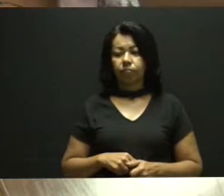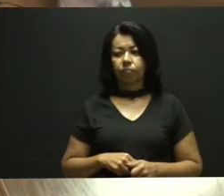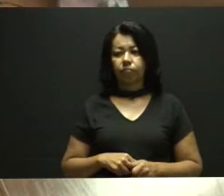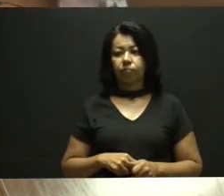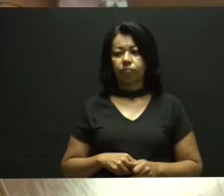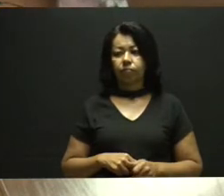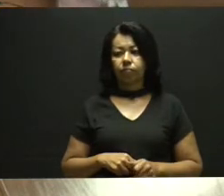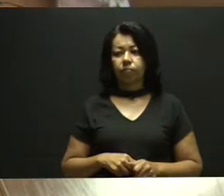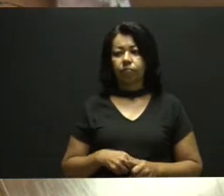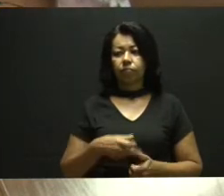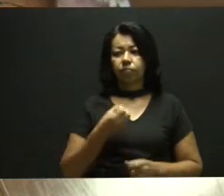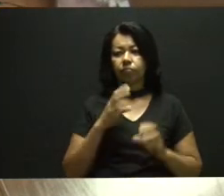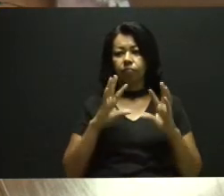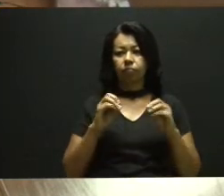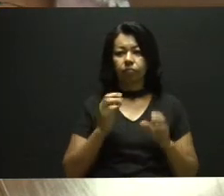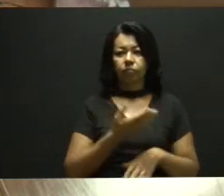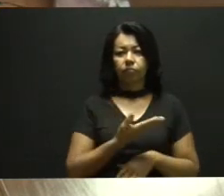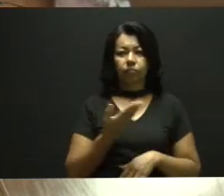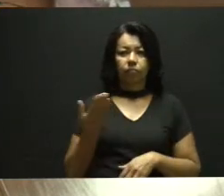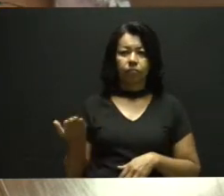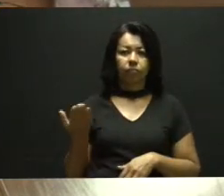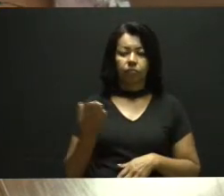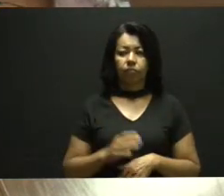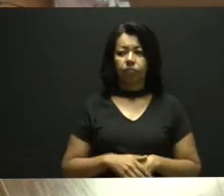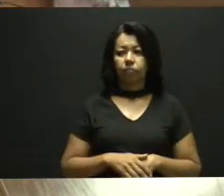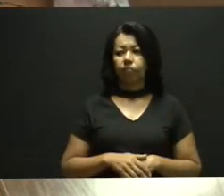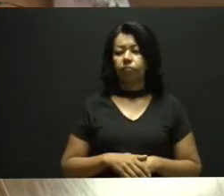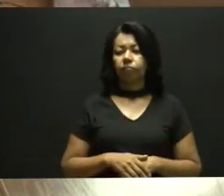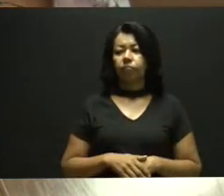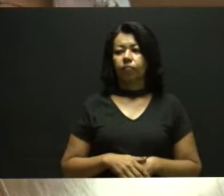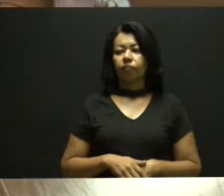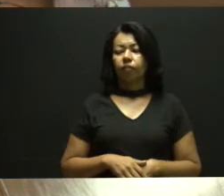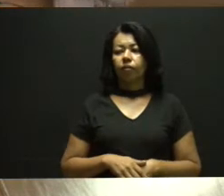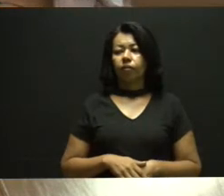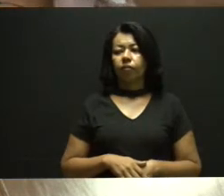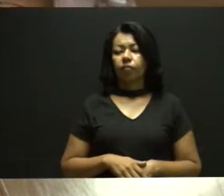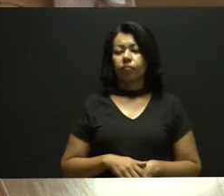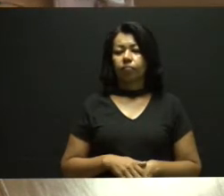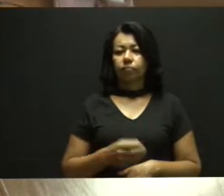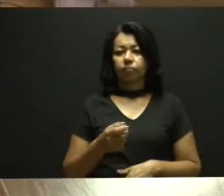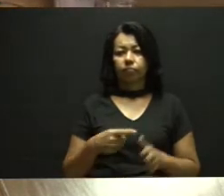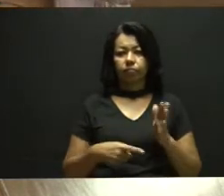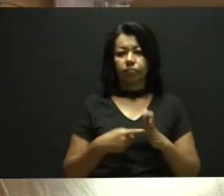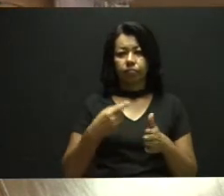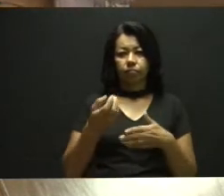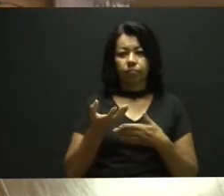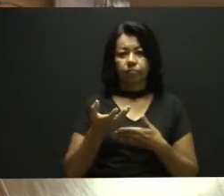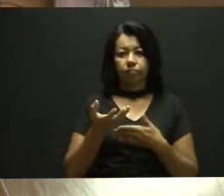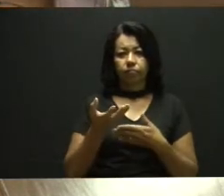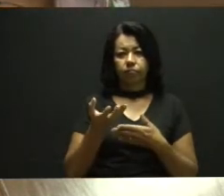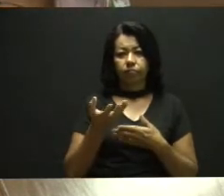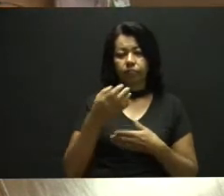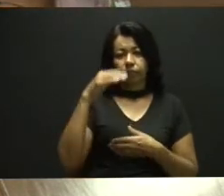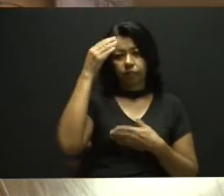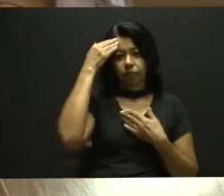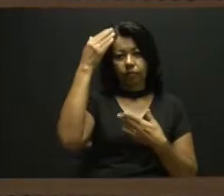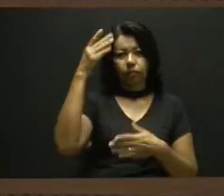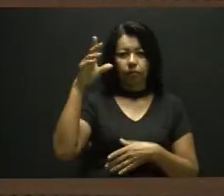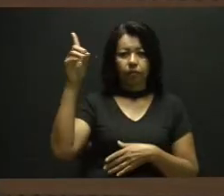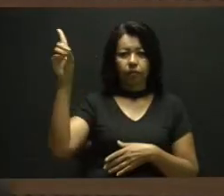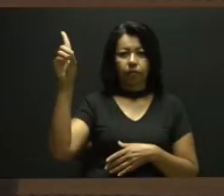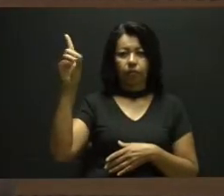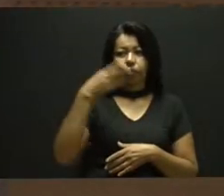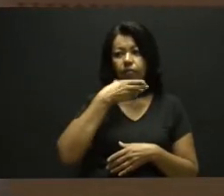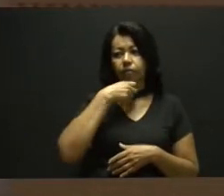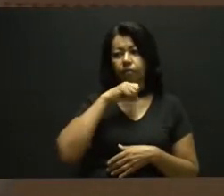boa noite a todos ela quer agradecer a deus agradeceu o grande pai